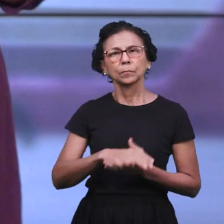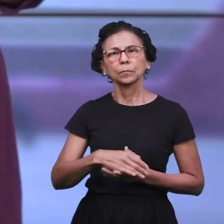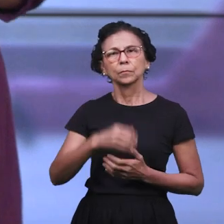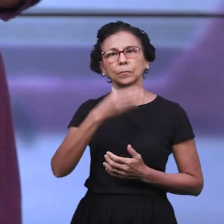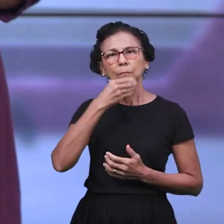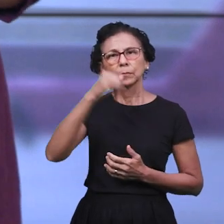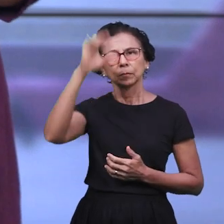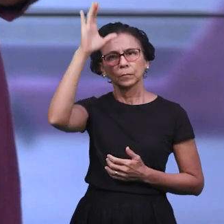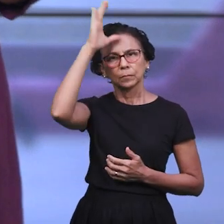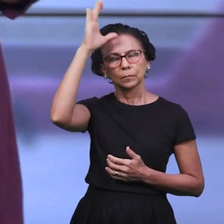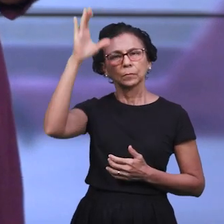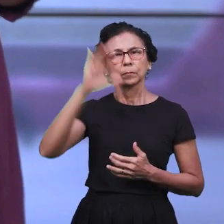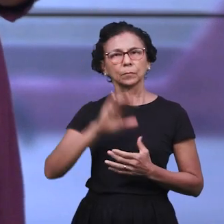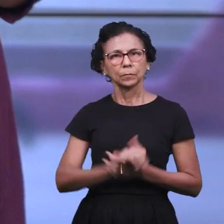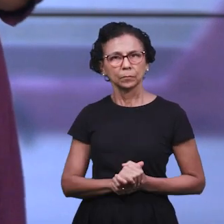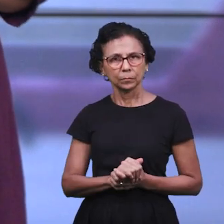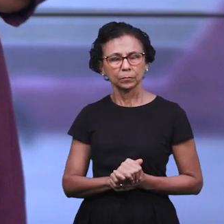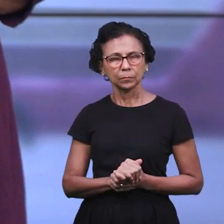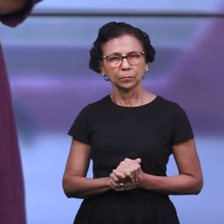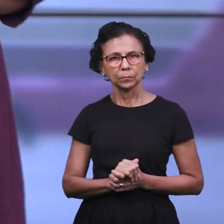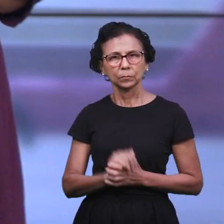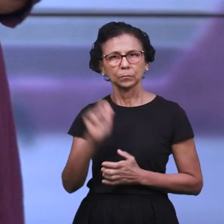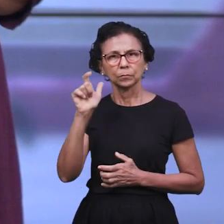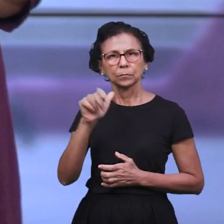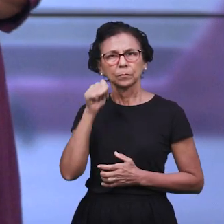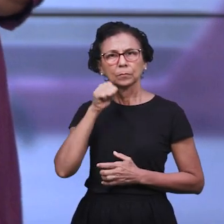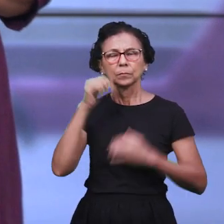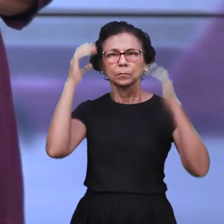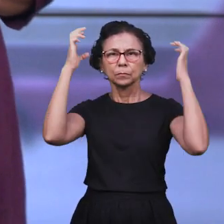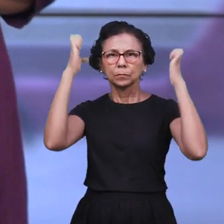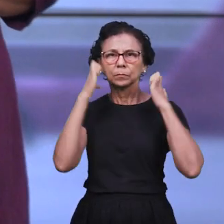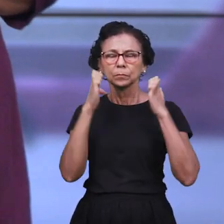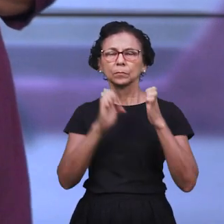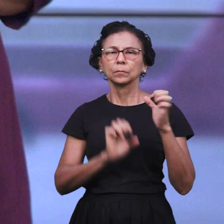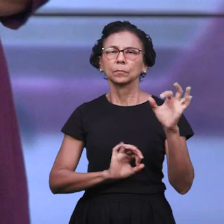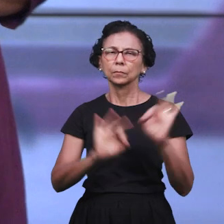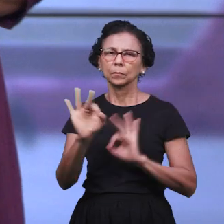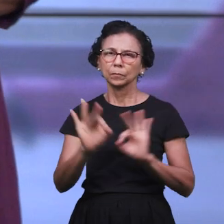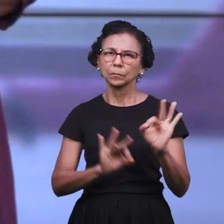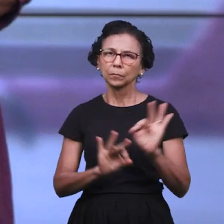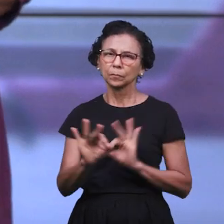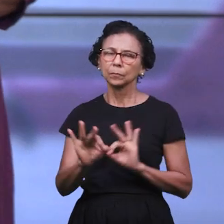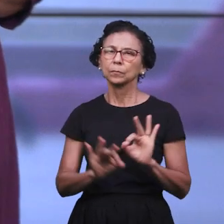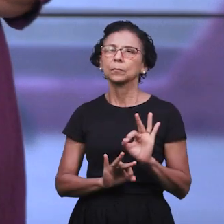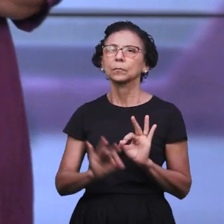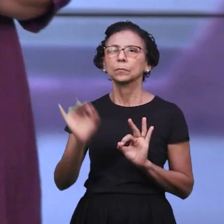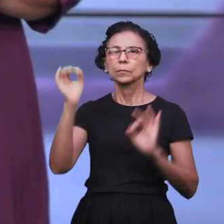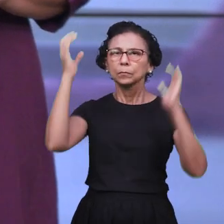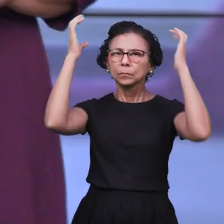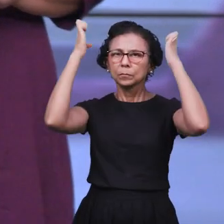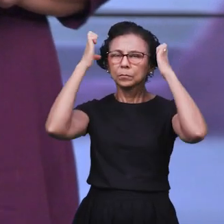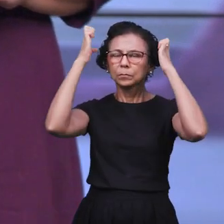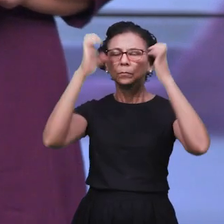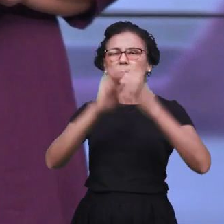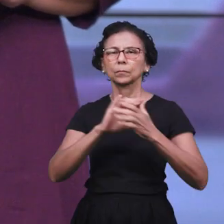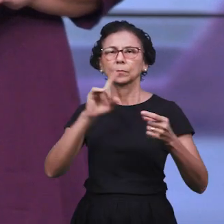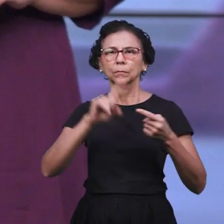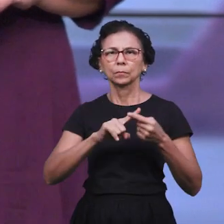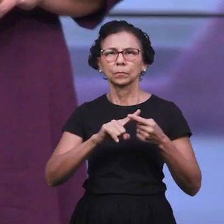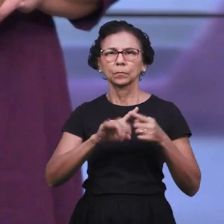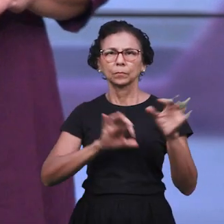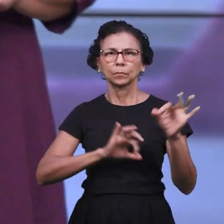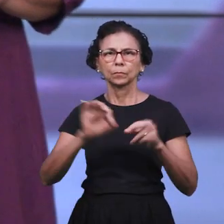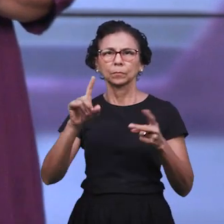com Mardoqueu para criar filhos projetando para lugares altos? Vamos pensar em 4